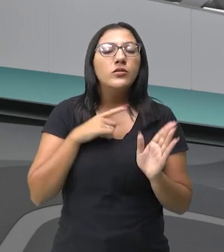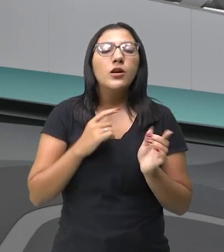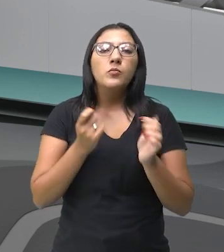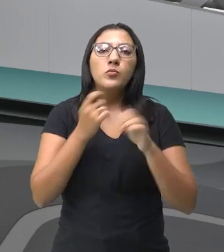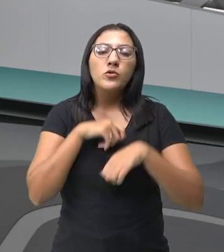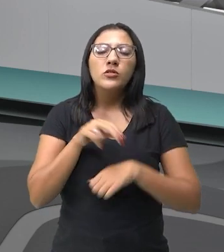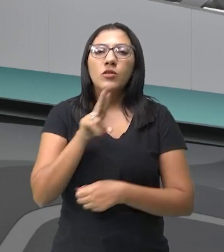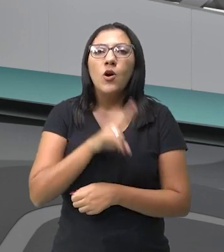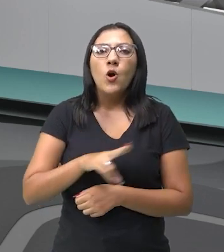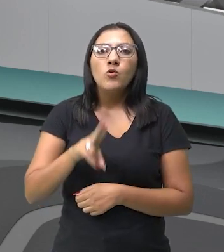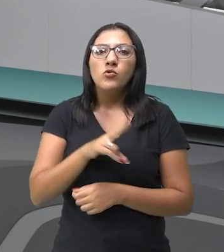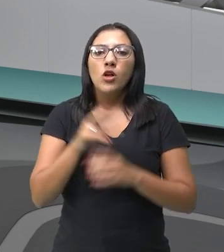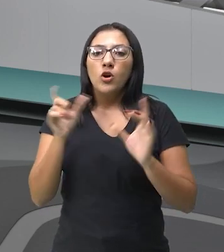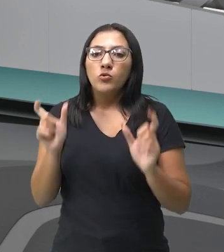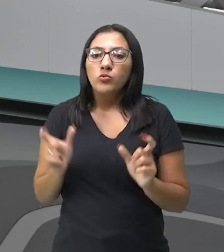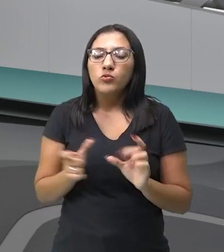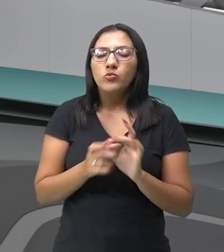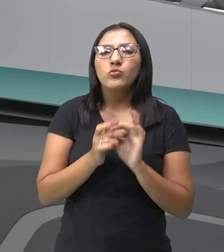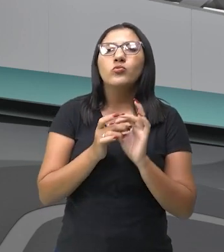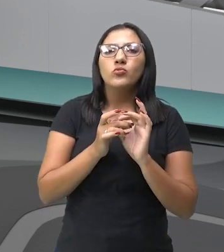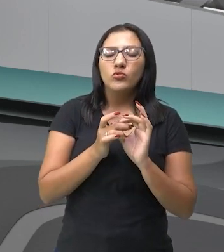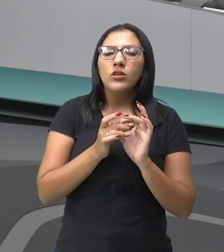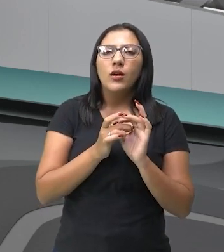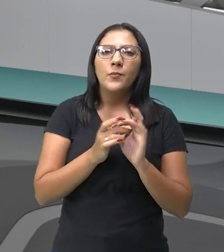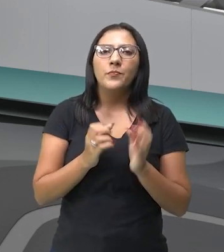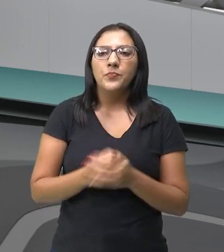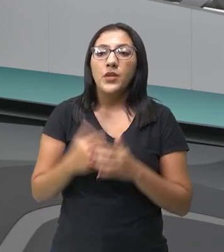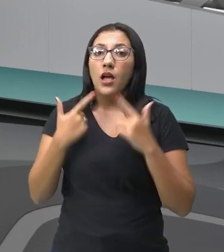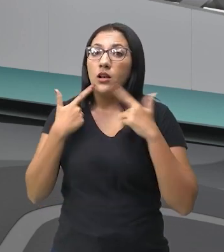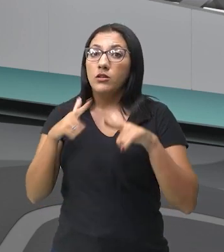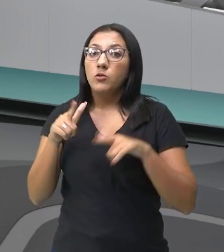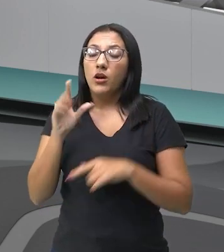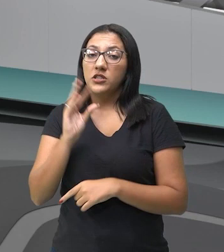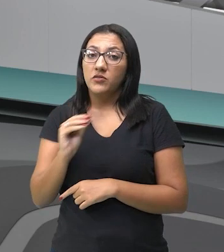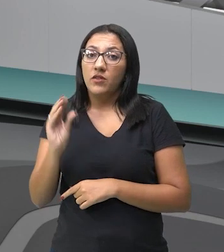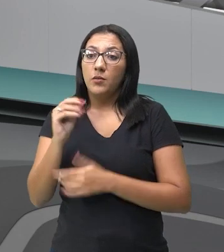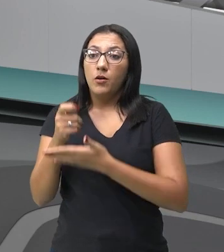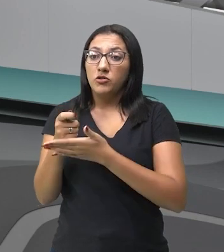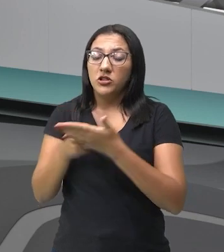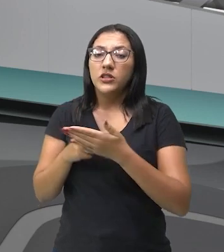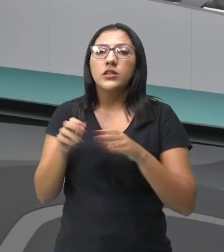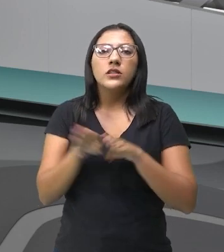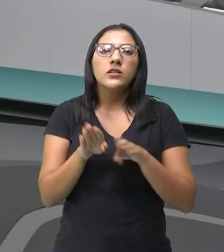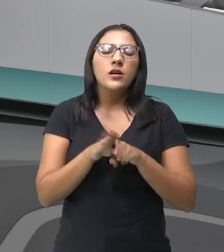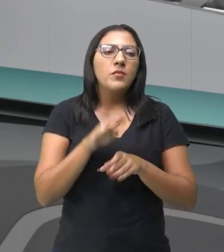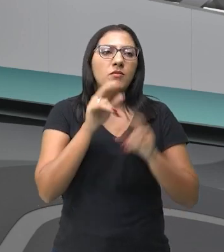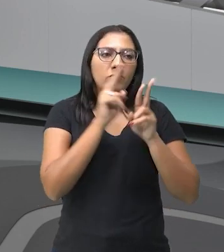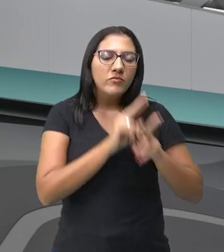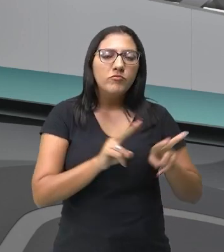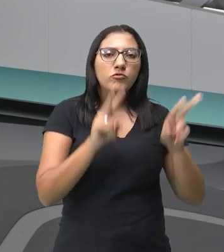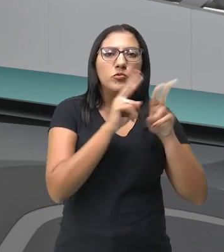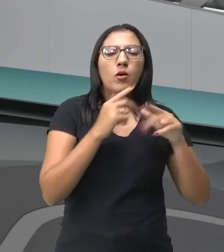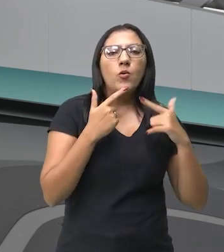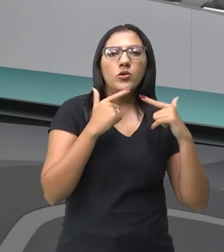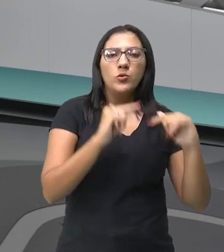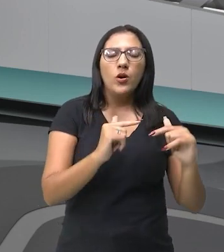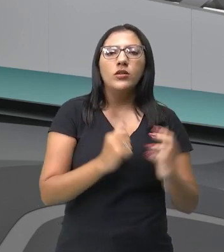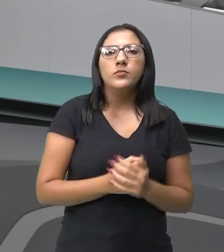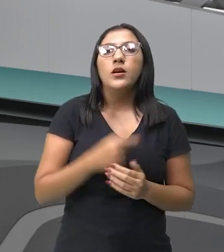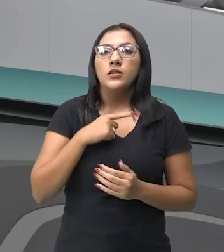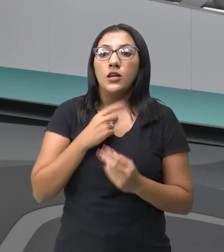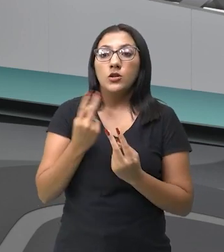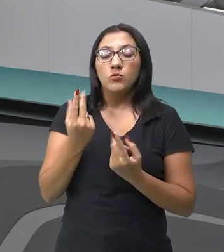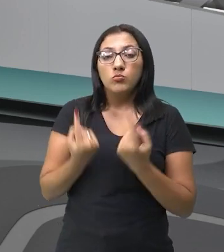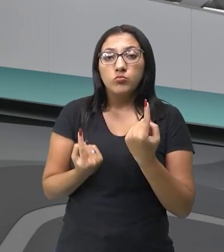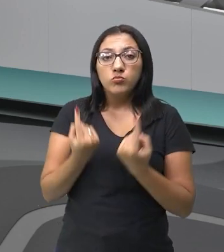a junção e a organização da linguagem verbal e da linguagem não verbal, cada uma trazendo aí informações